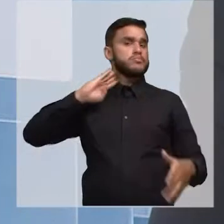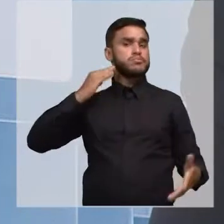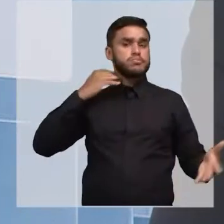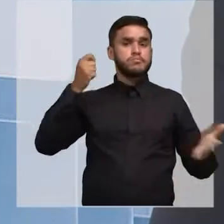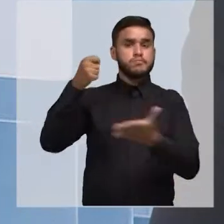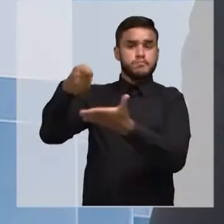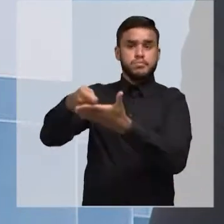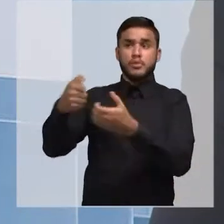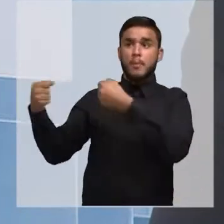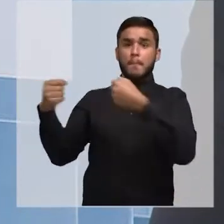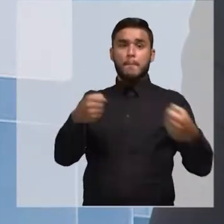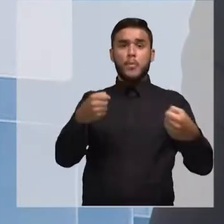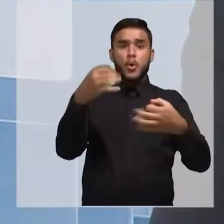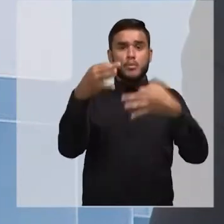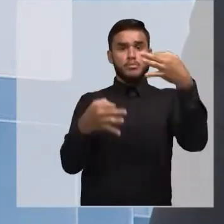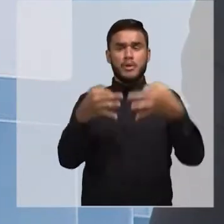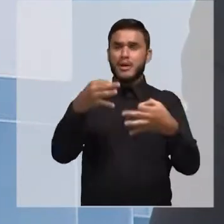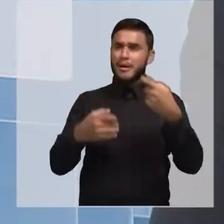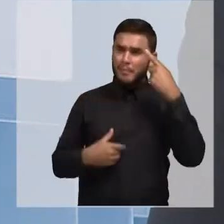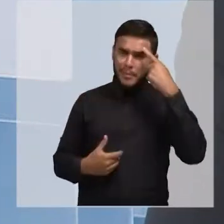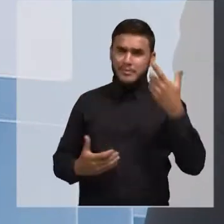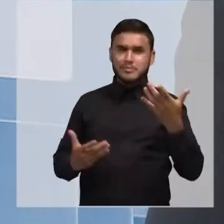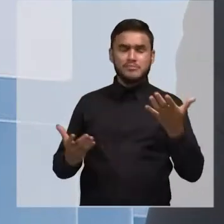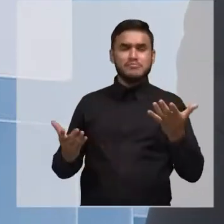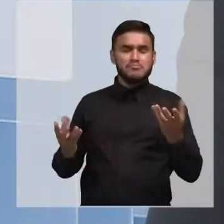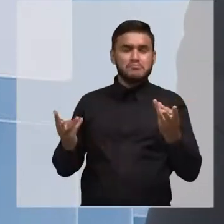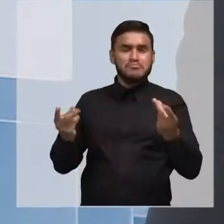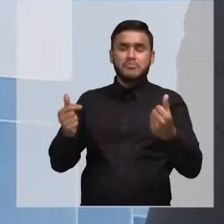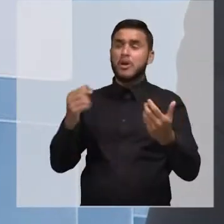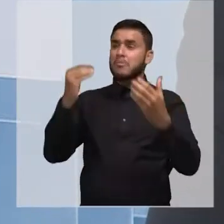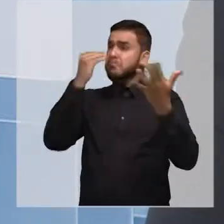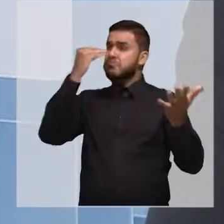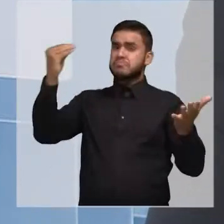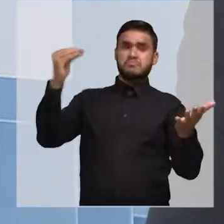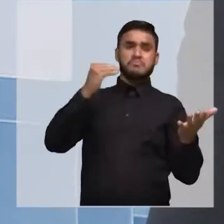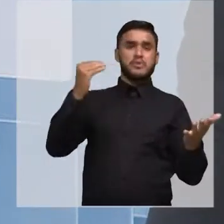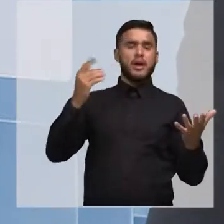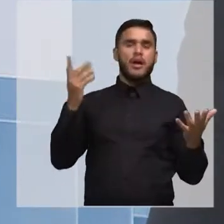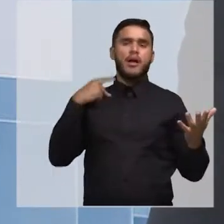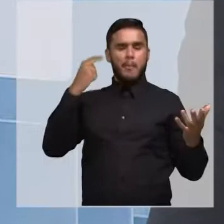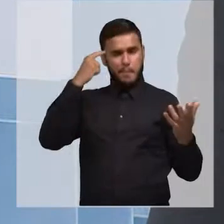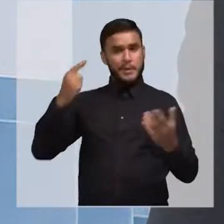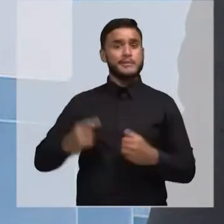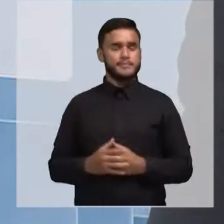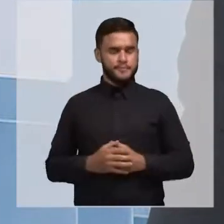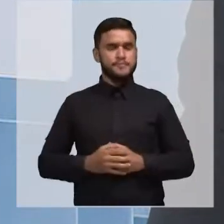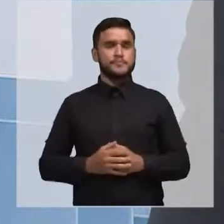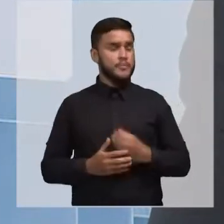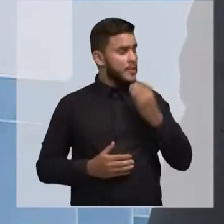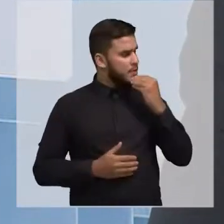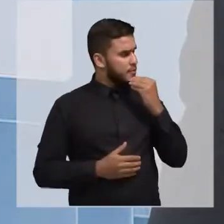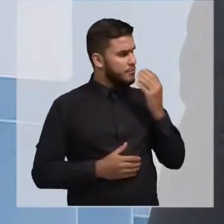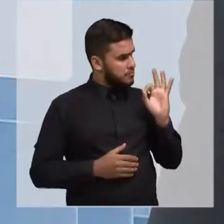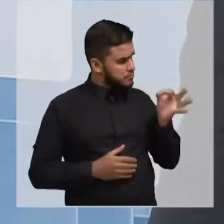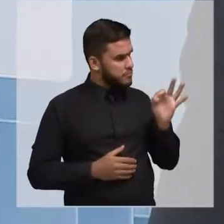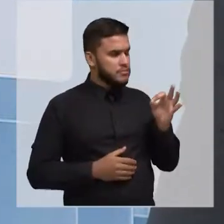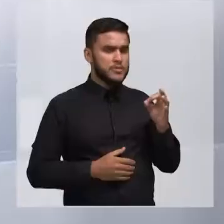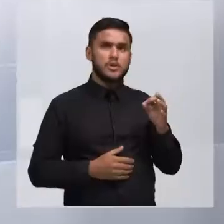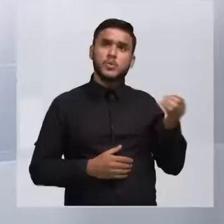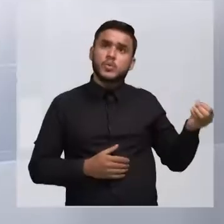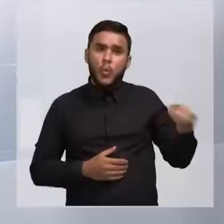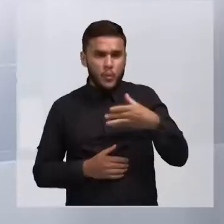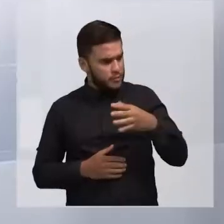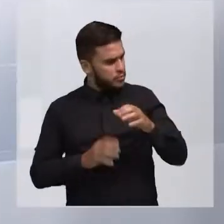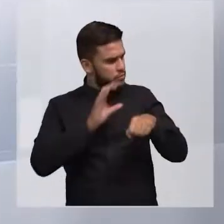todos. Né? Não sei. O judiciário... Essa possibilidade existe, inclusive, de uma nova Constituição, né, Luiz?